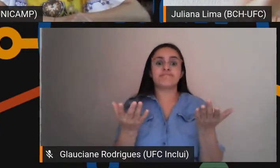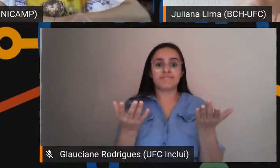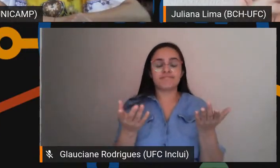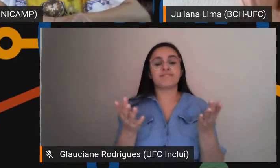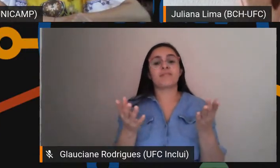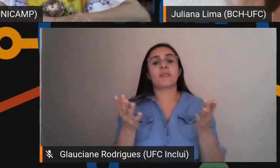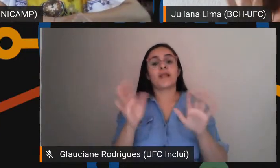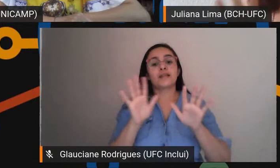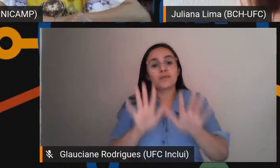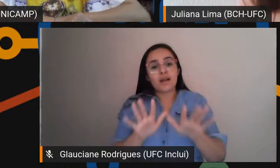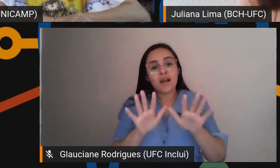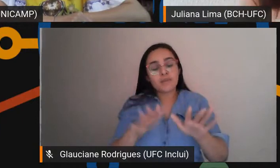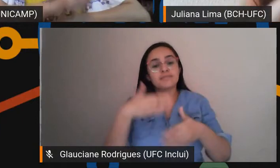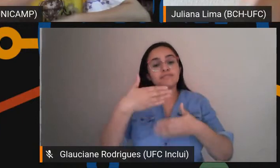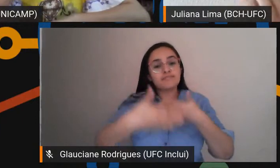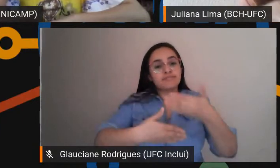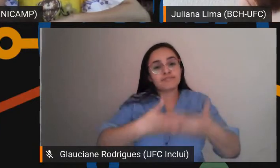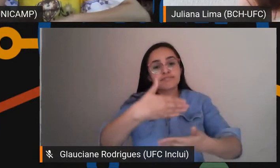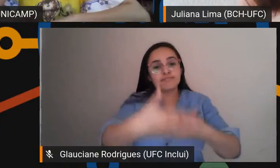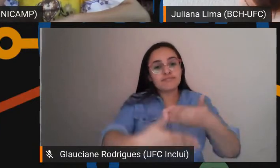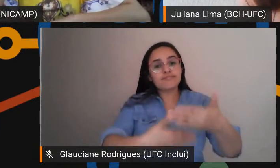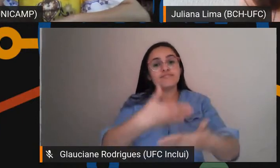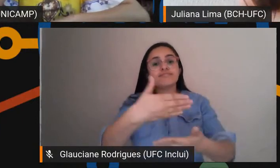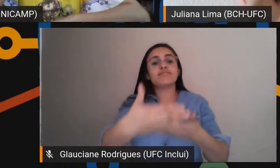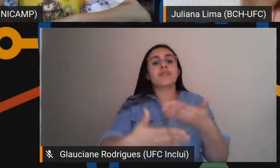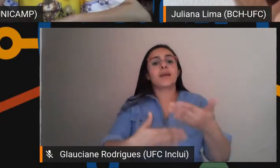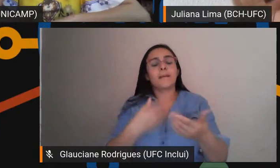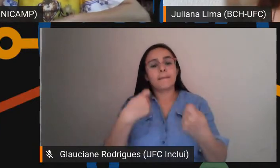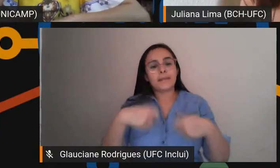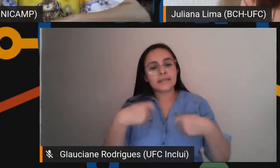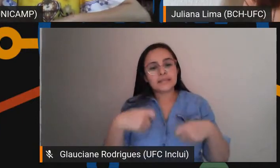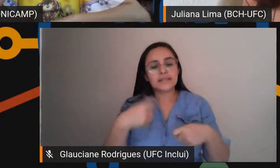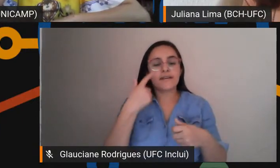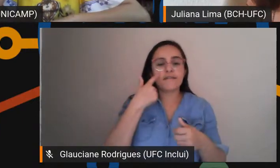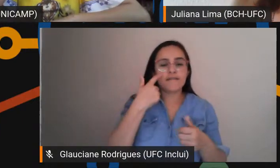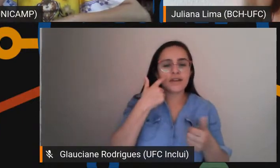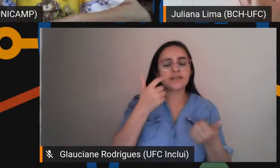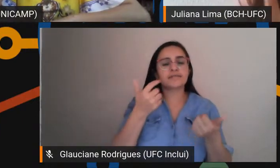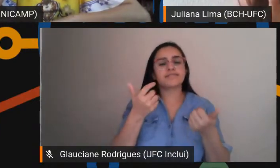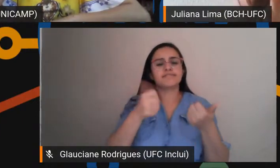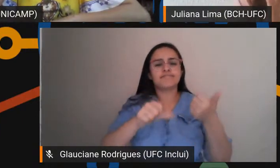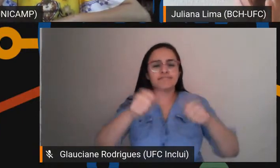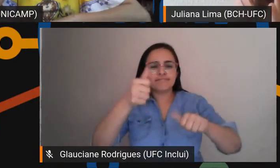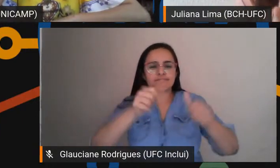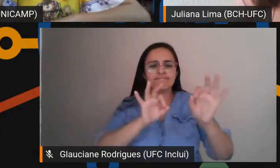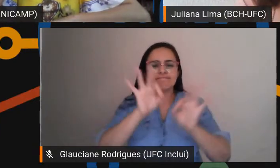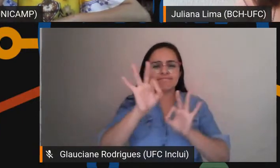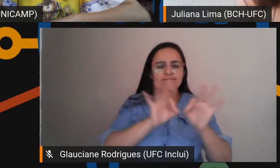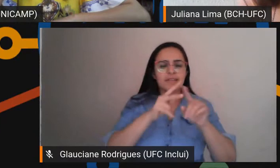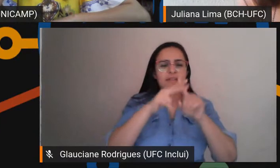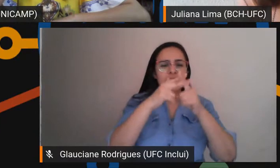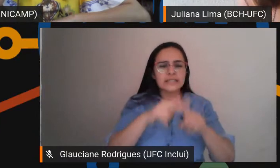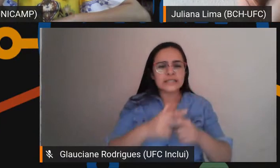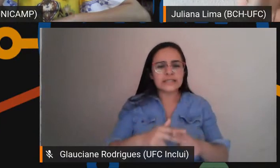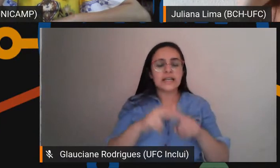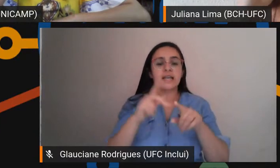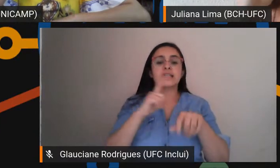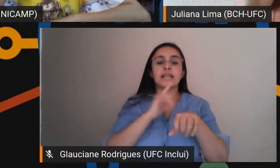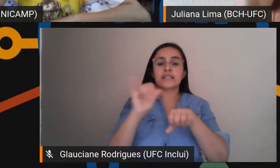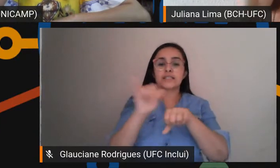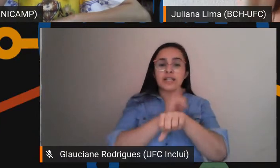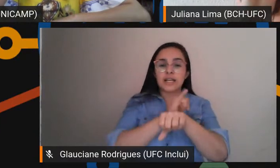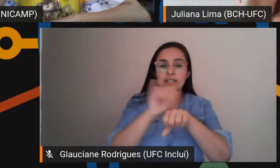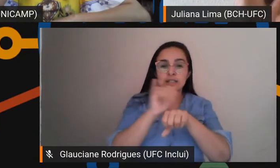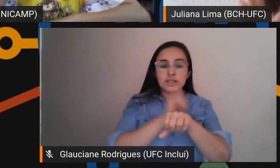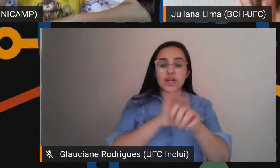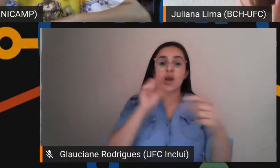vai fazendo, até eu já explico, é uma peneira que a gente vai fazendo, até você dizer, Juliana, cheguei na minha estratégia de busca, cheguei